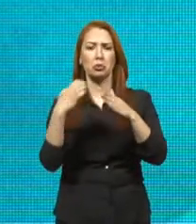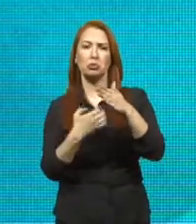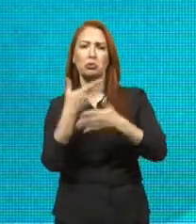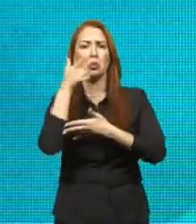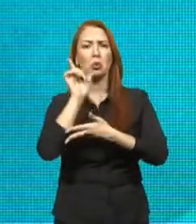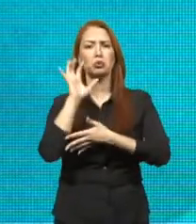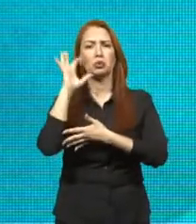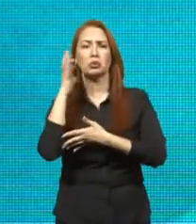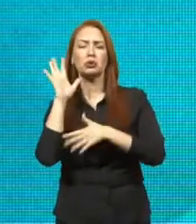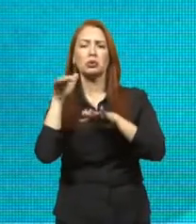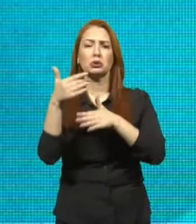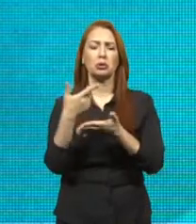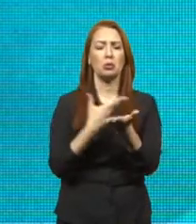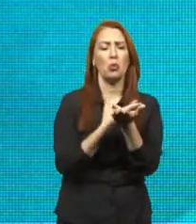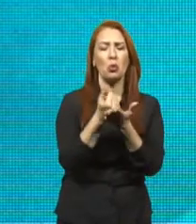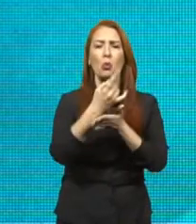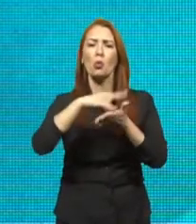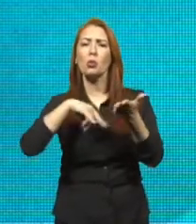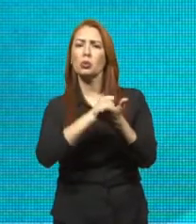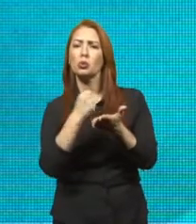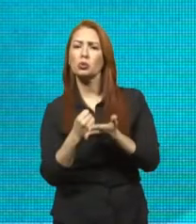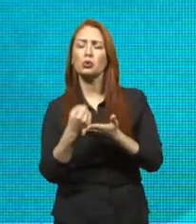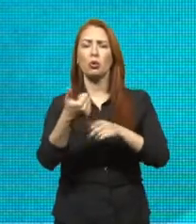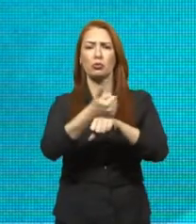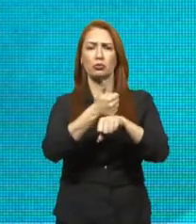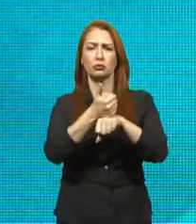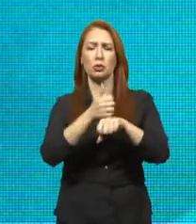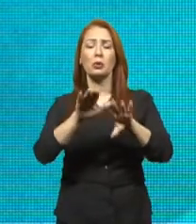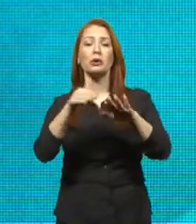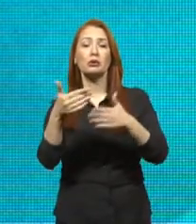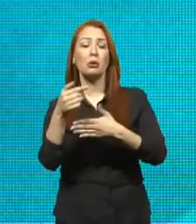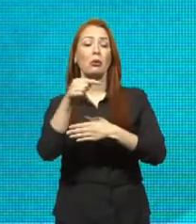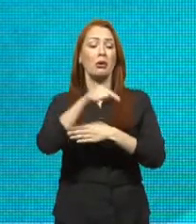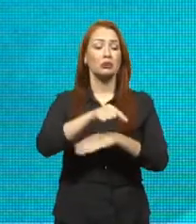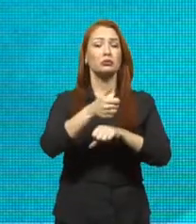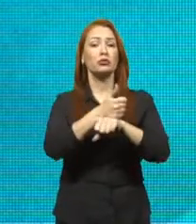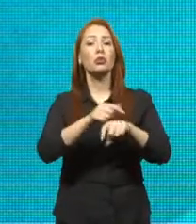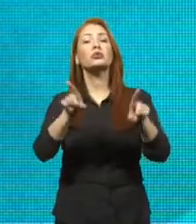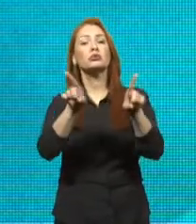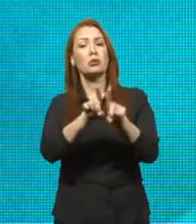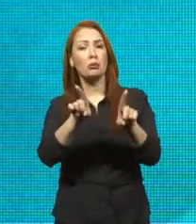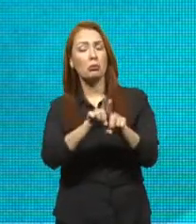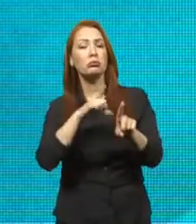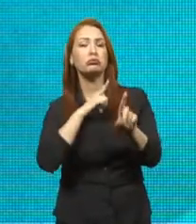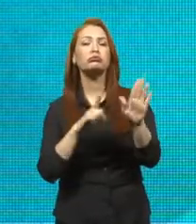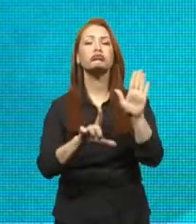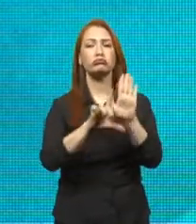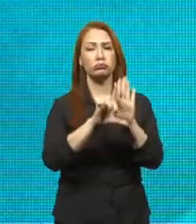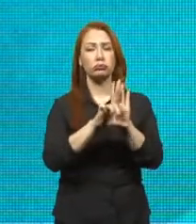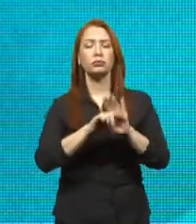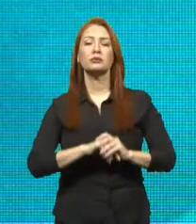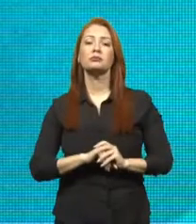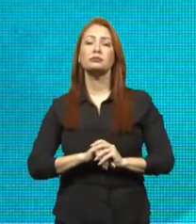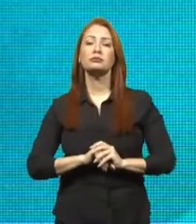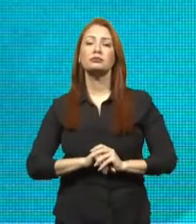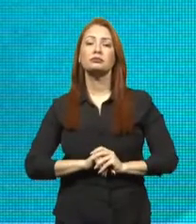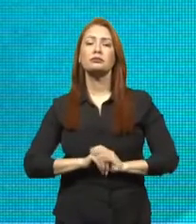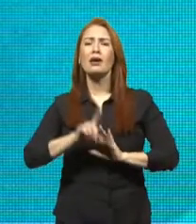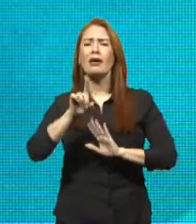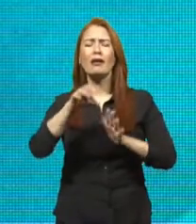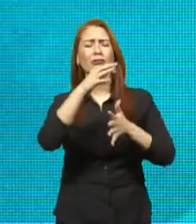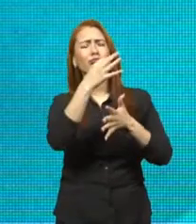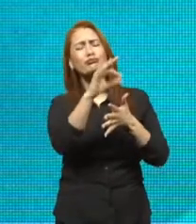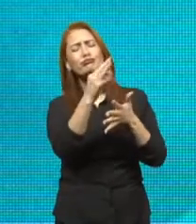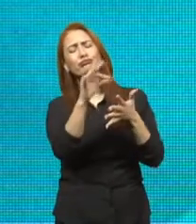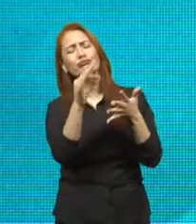contratar um profissional para me ajudar a solucionar esse problema. Ele também está previsto isso na legislação. Então, assim, é uma infinidade de